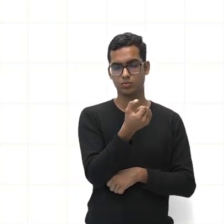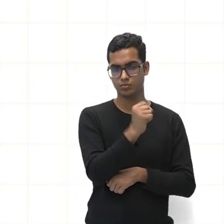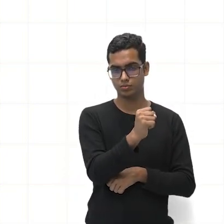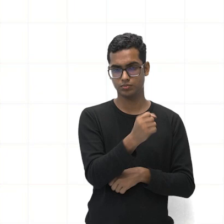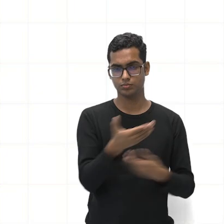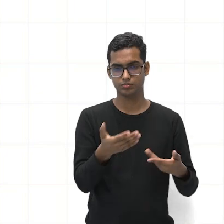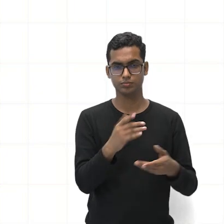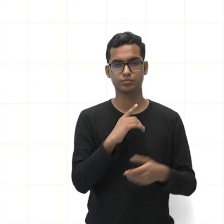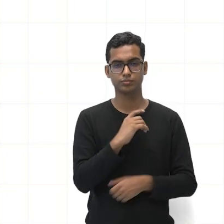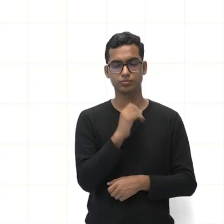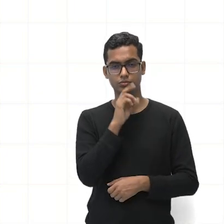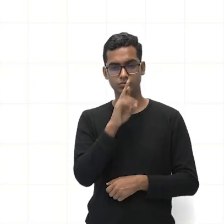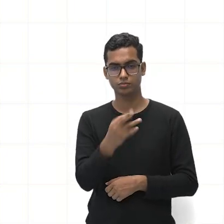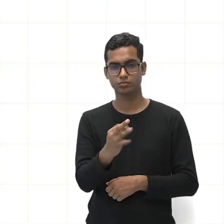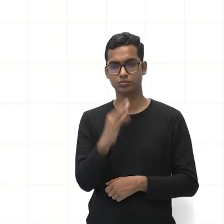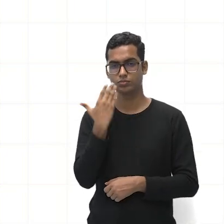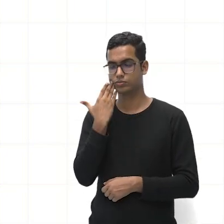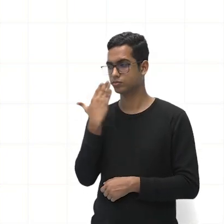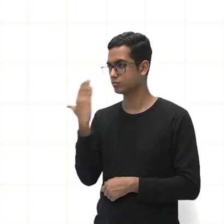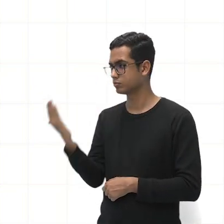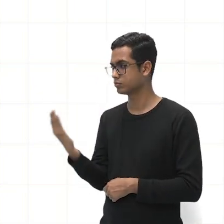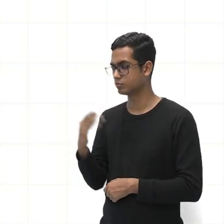cálculo. Correto?